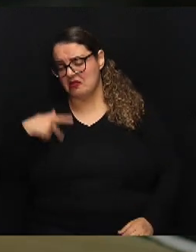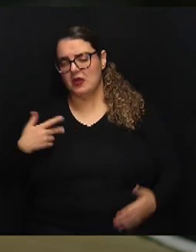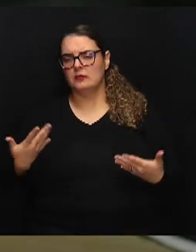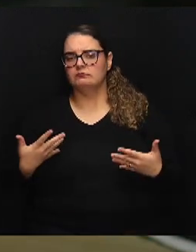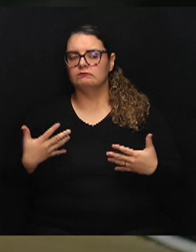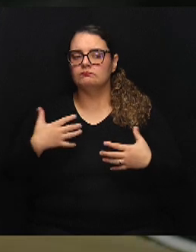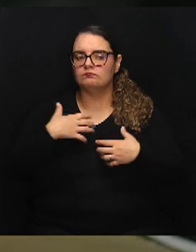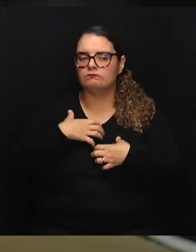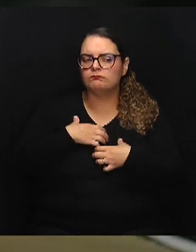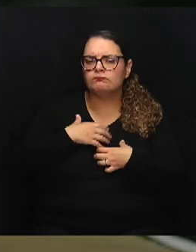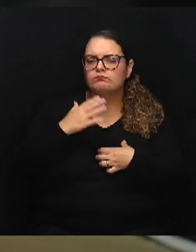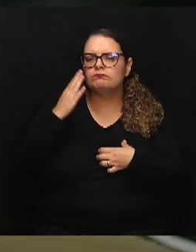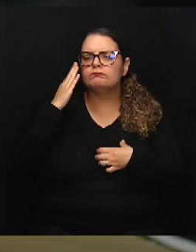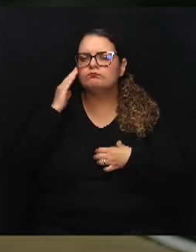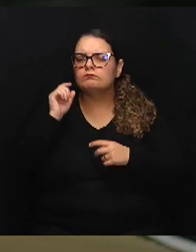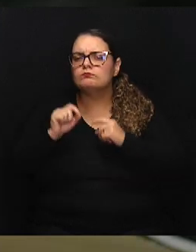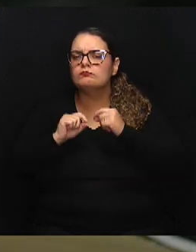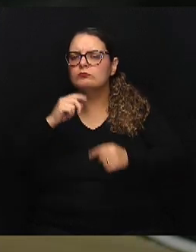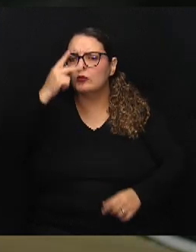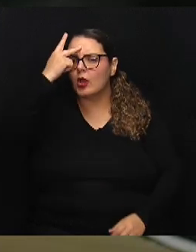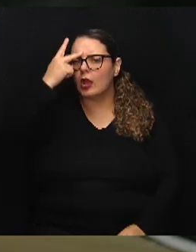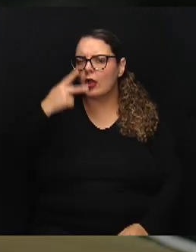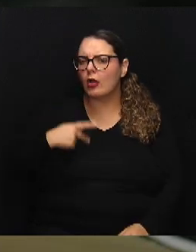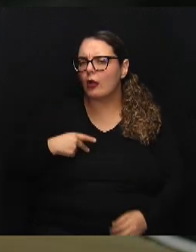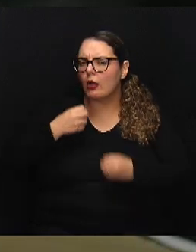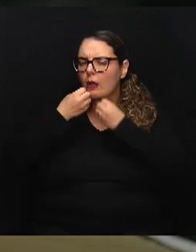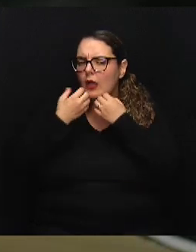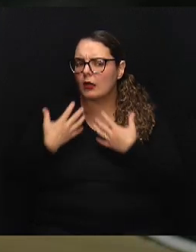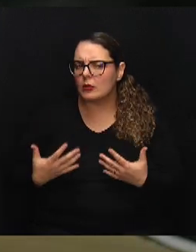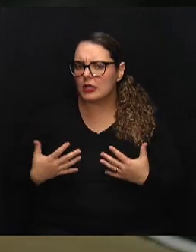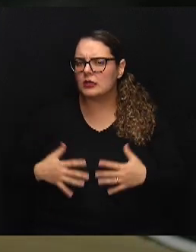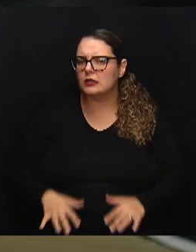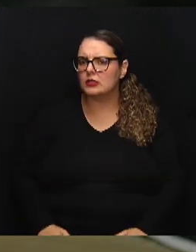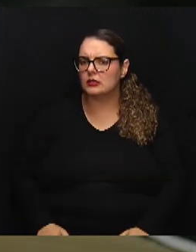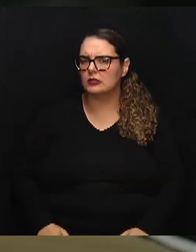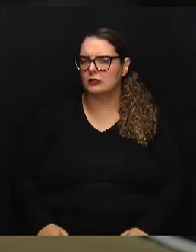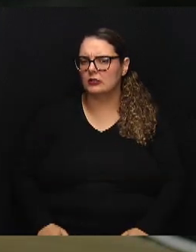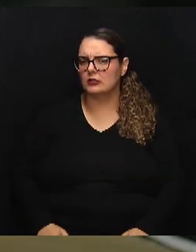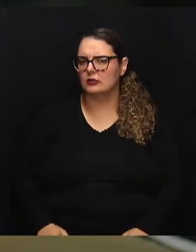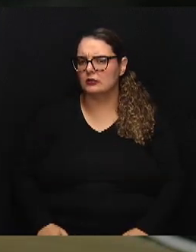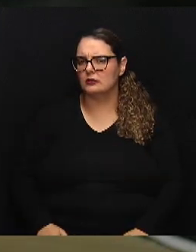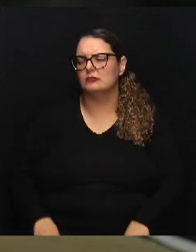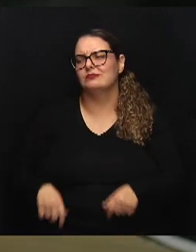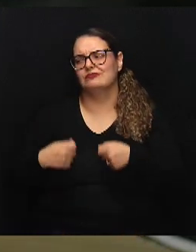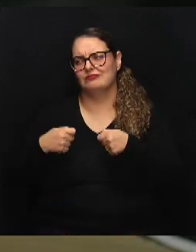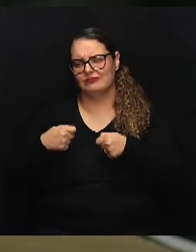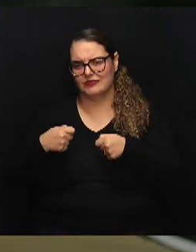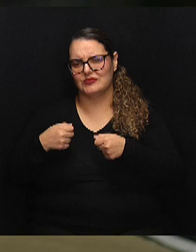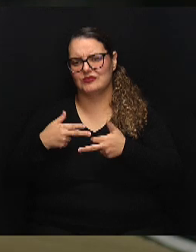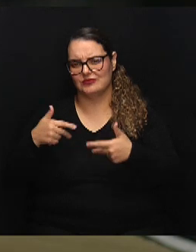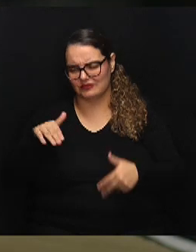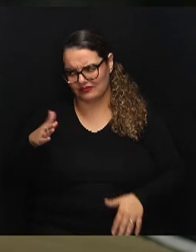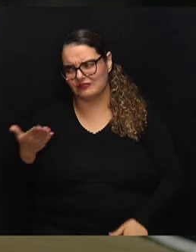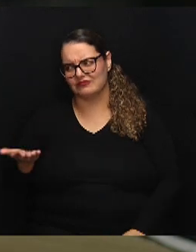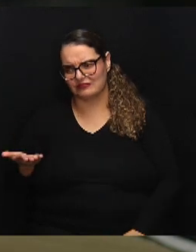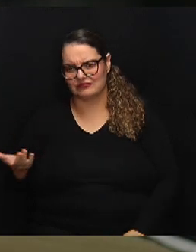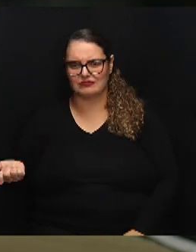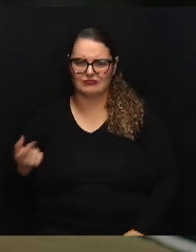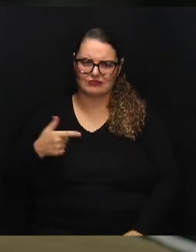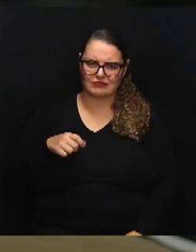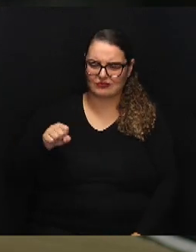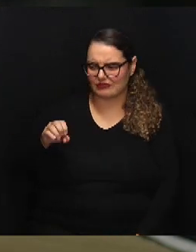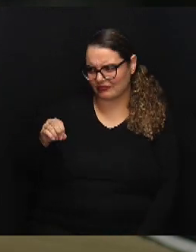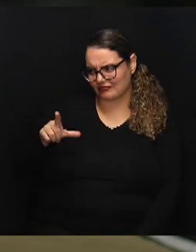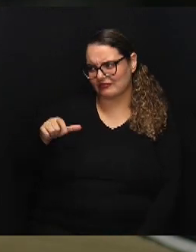aceitar e entender o que é estar bem conosco, a gente precisa de algo mais do que uma